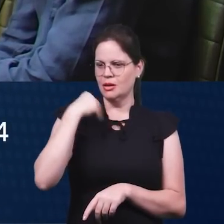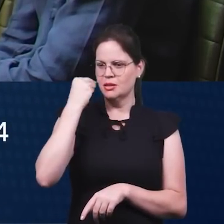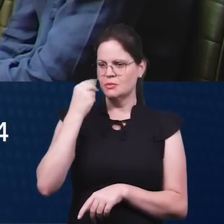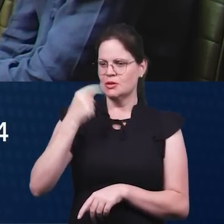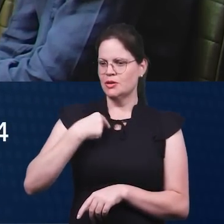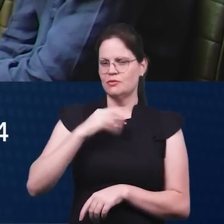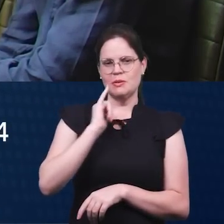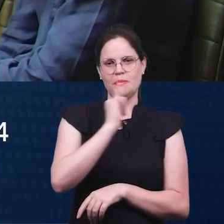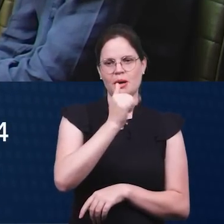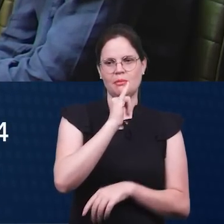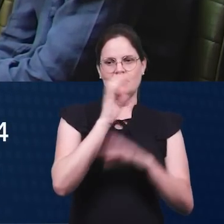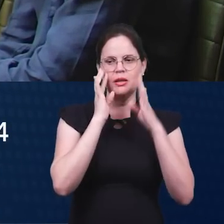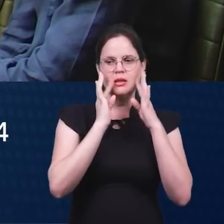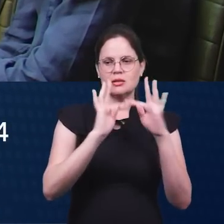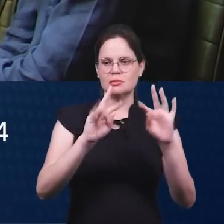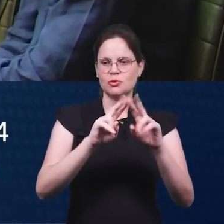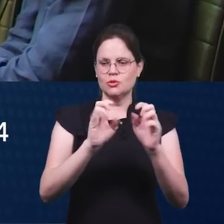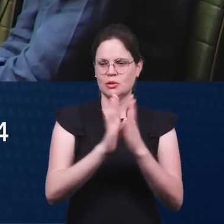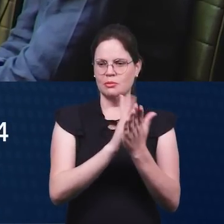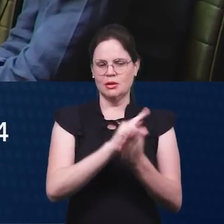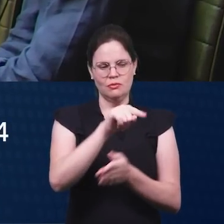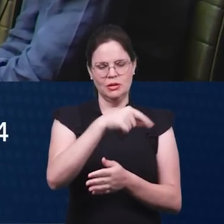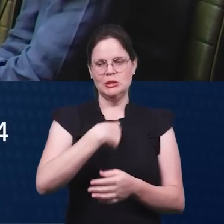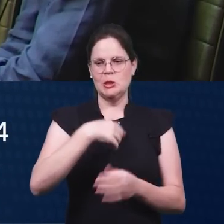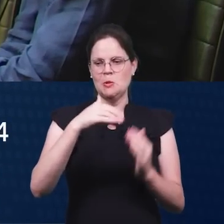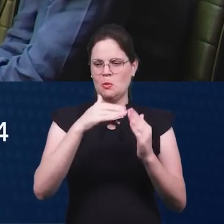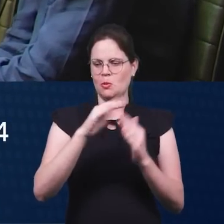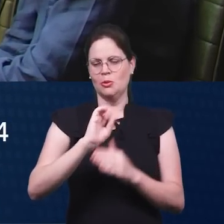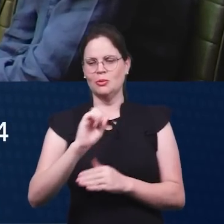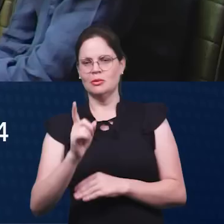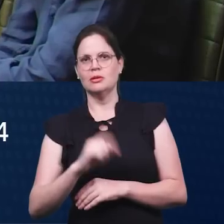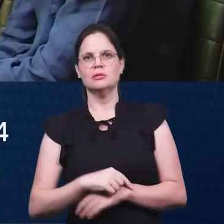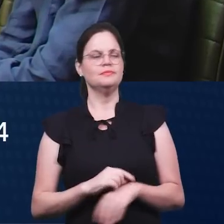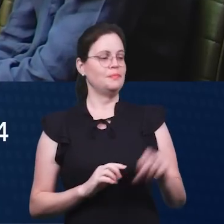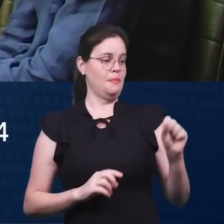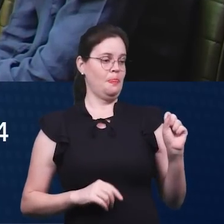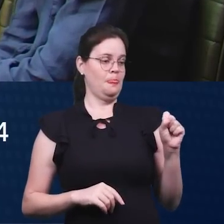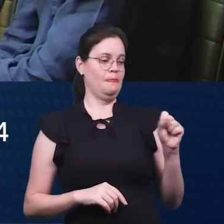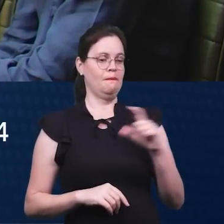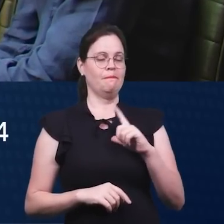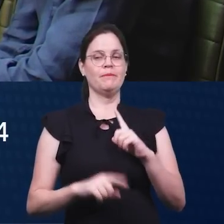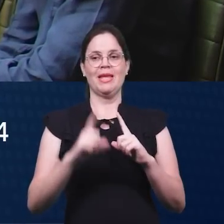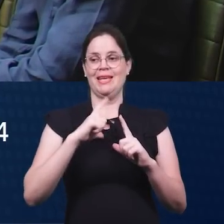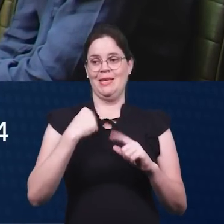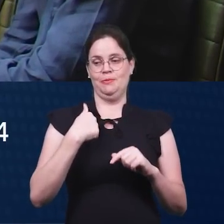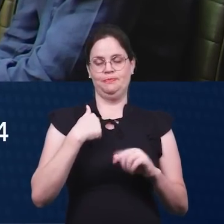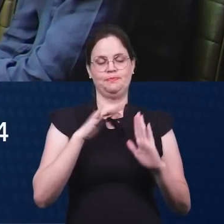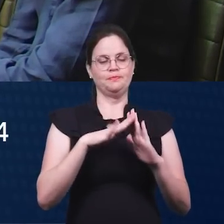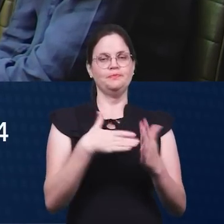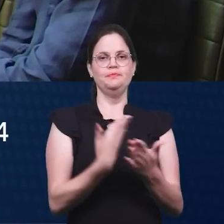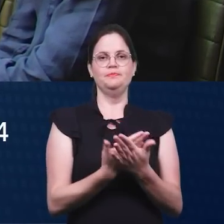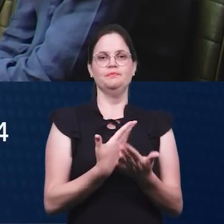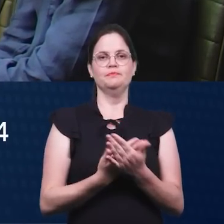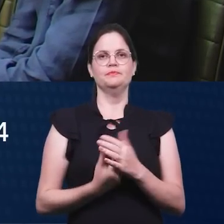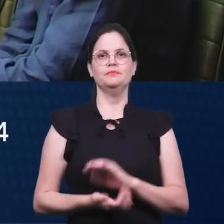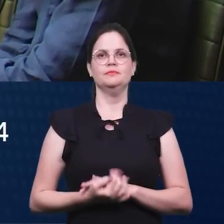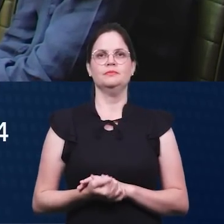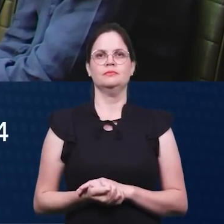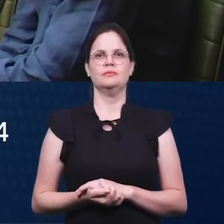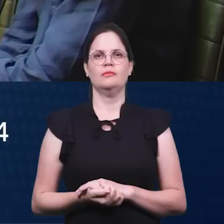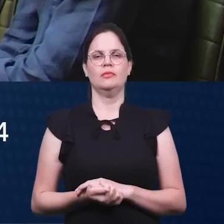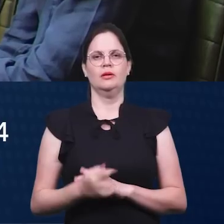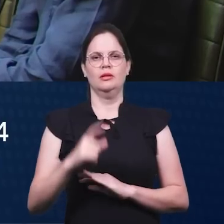levou a palavra para ele e ele aceitou essa palavra? Aham. Quando tava na escola, foi